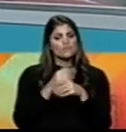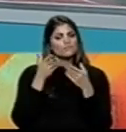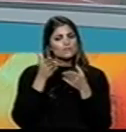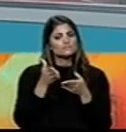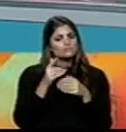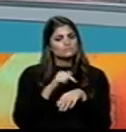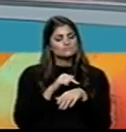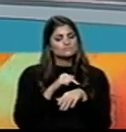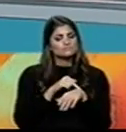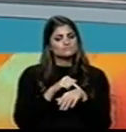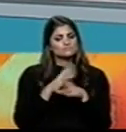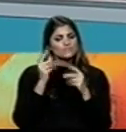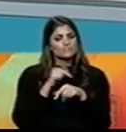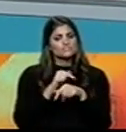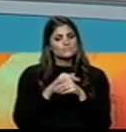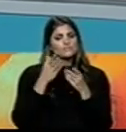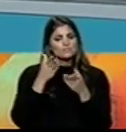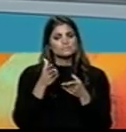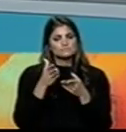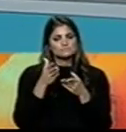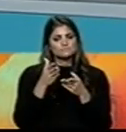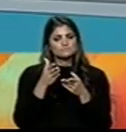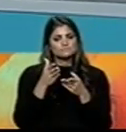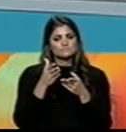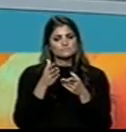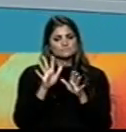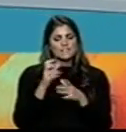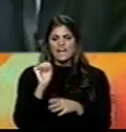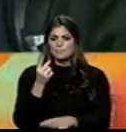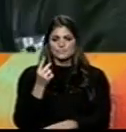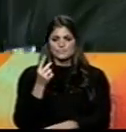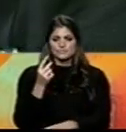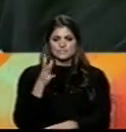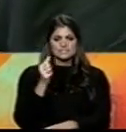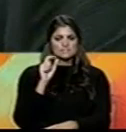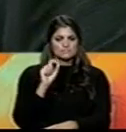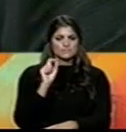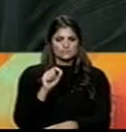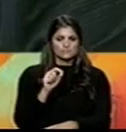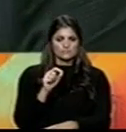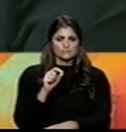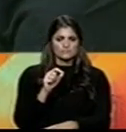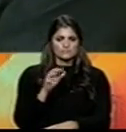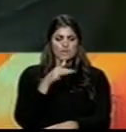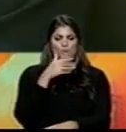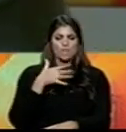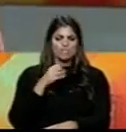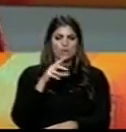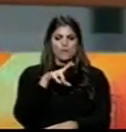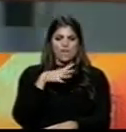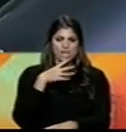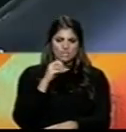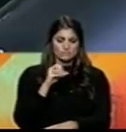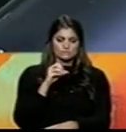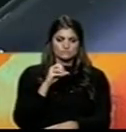temos alguns no forno Quanto já. Quanto tempo dizes tu? No forno? Ah, no forno é rápido, cerca de 15 minutos, até ficarem douradinhos, Jorge. É.